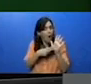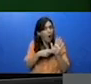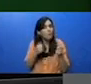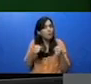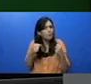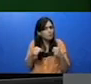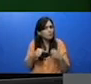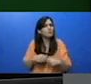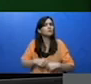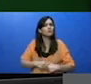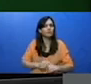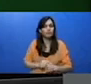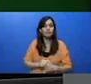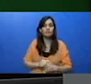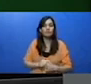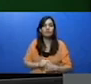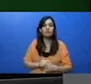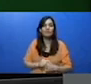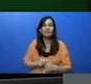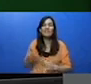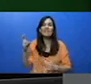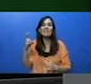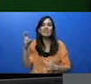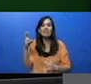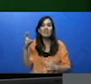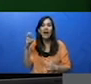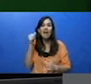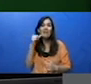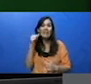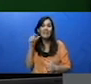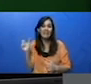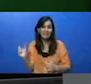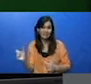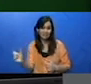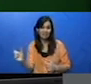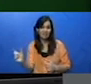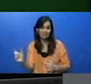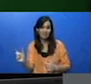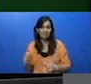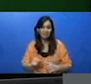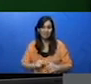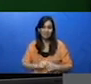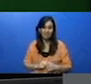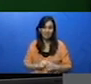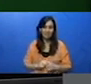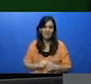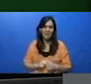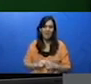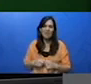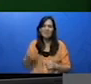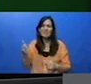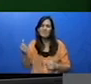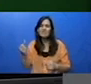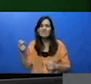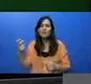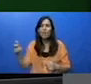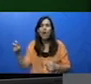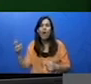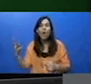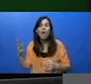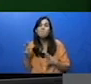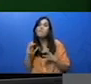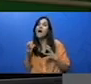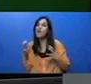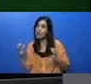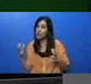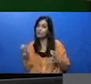cabecinha aqui. Quinta jogada, a Maria fez o primeiro ponto dela, né? Porque 654 é